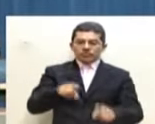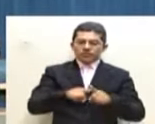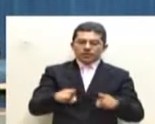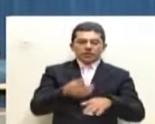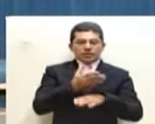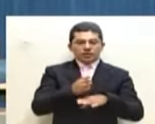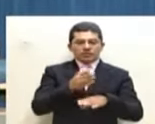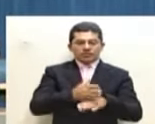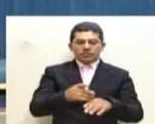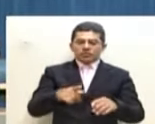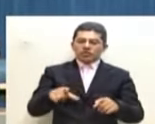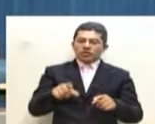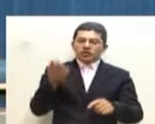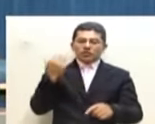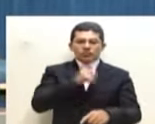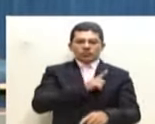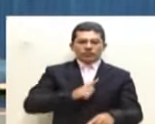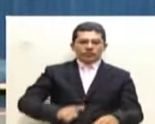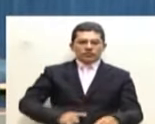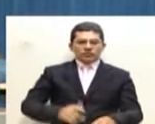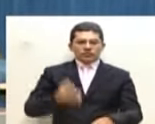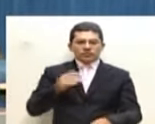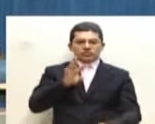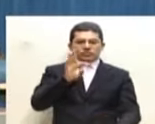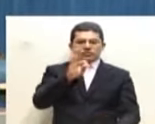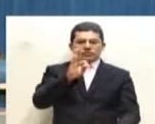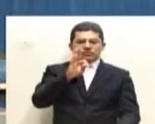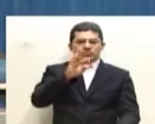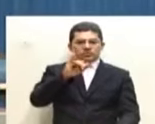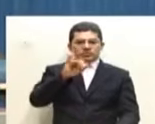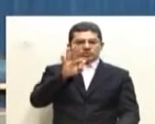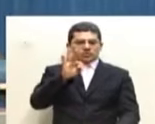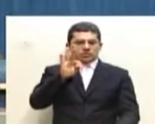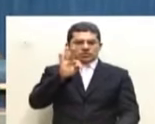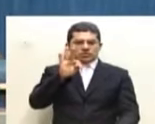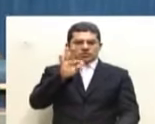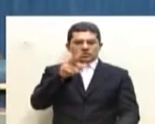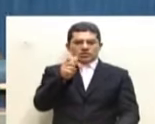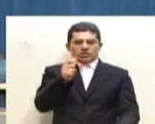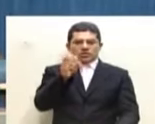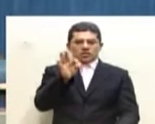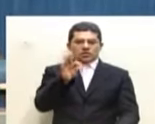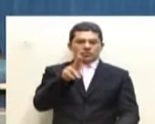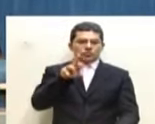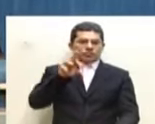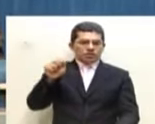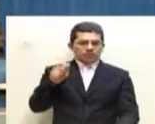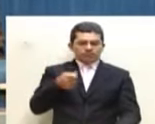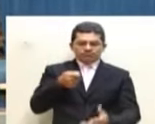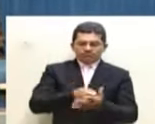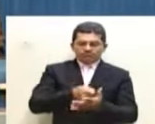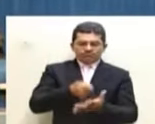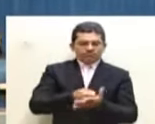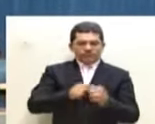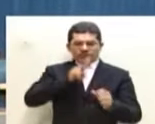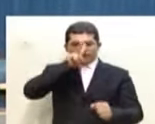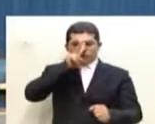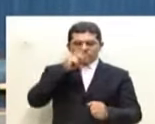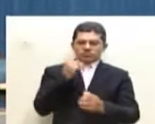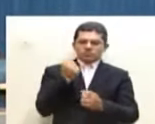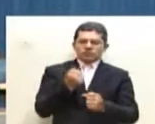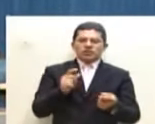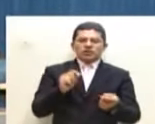um governo autoritário, um governo que várias vezes dissolveu o Congresso Nacional, a Câmara dos Deputados, um governo